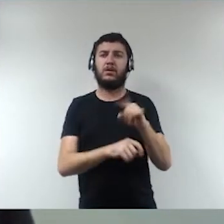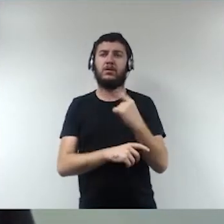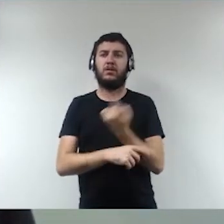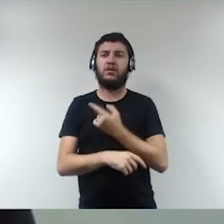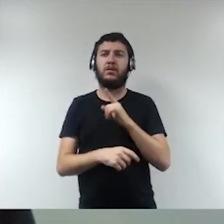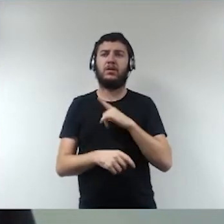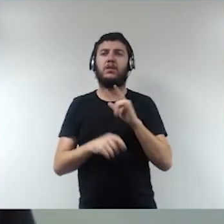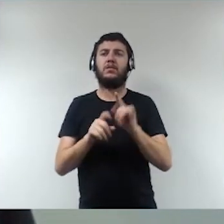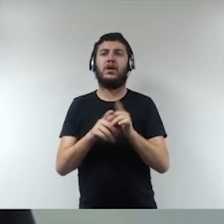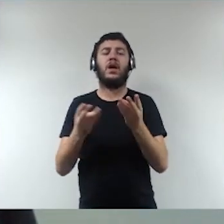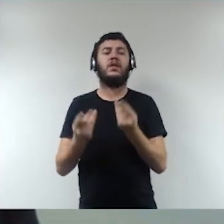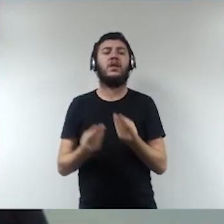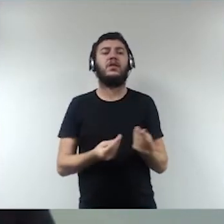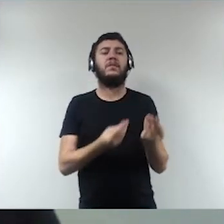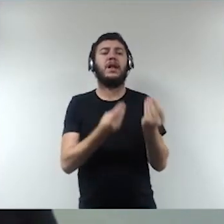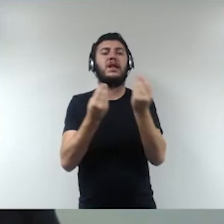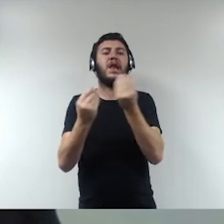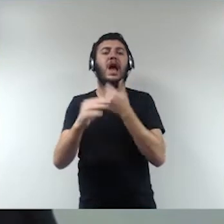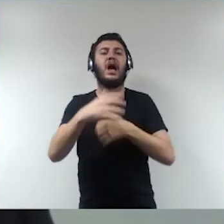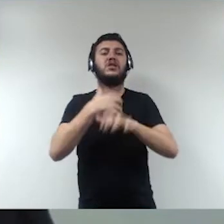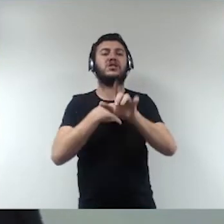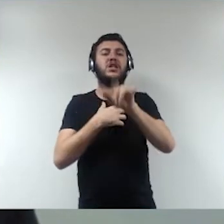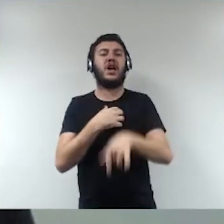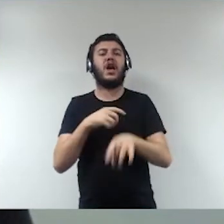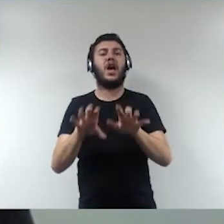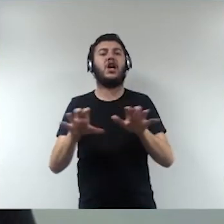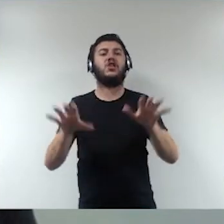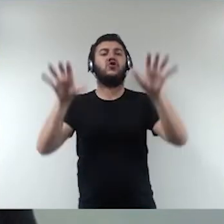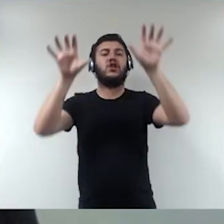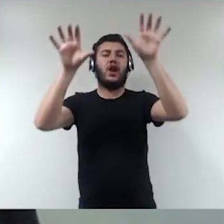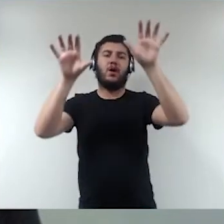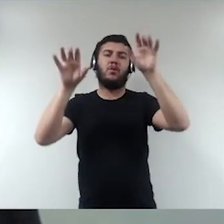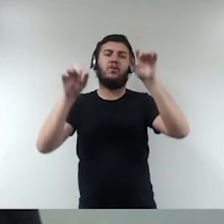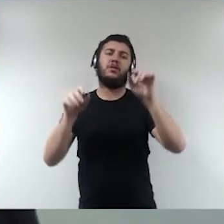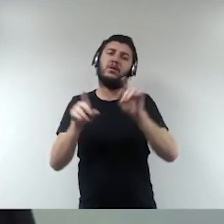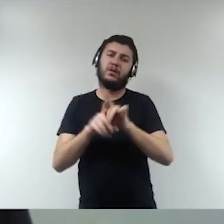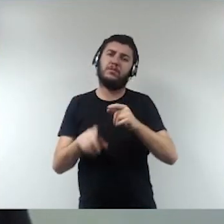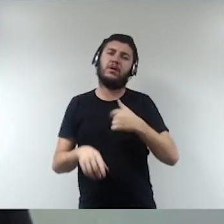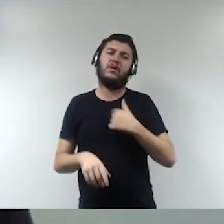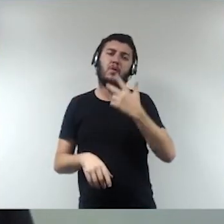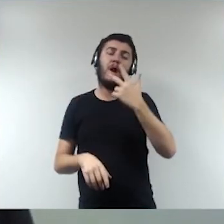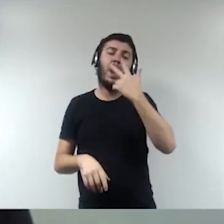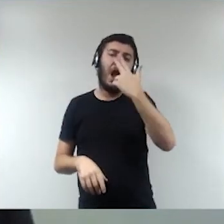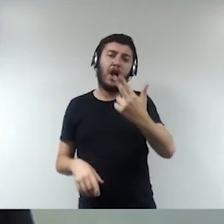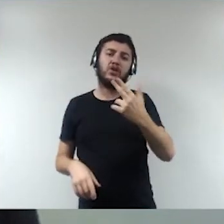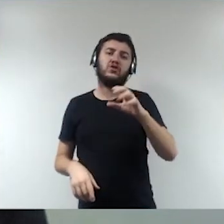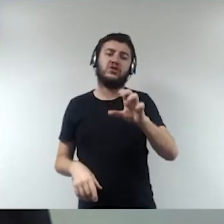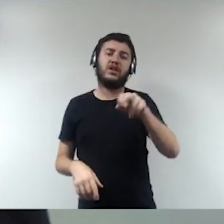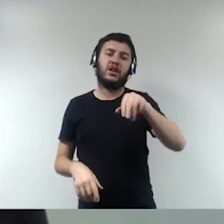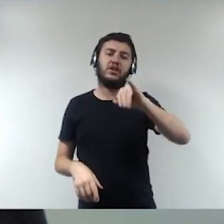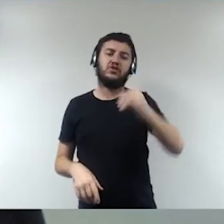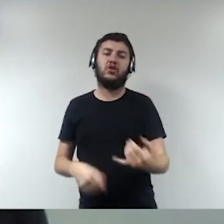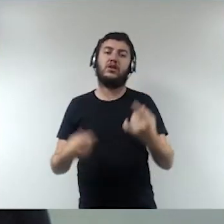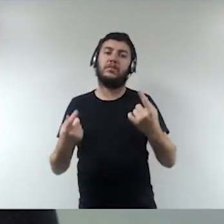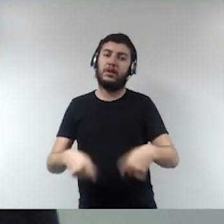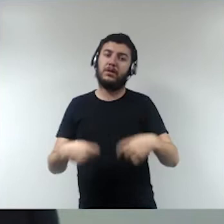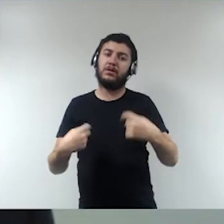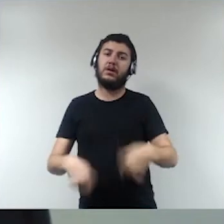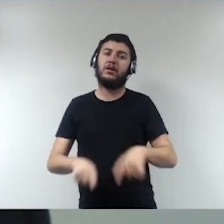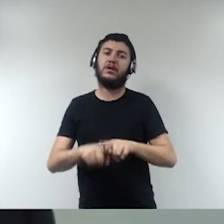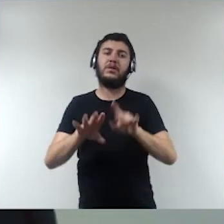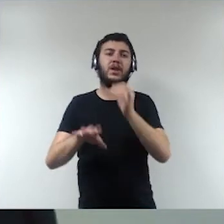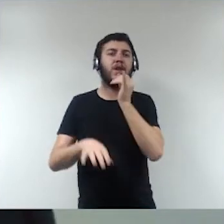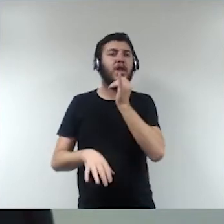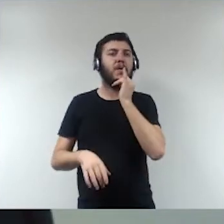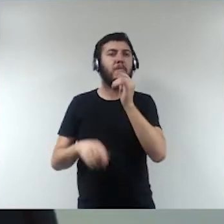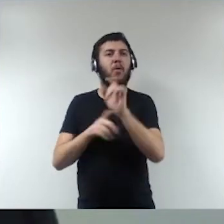sensibilidade uma sensibilidade regional para essa questão, que é isso que eu acho que o CNJ tem que ter. O Brasil não pode ser visto a partir